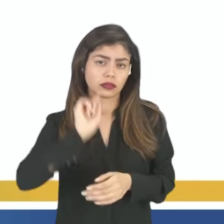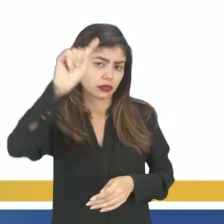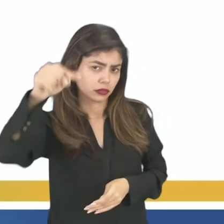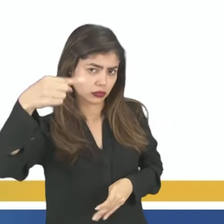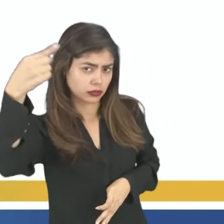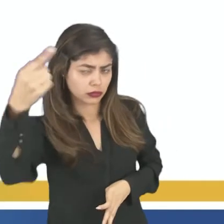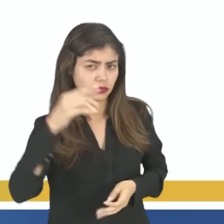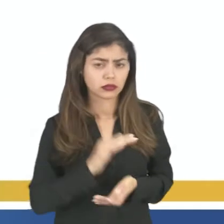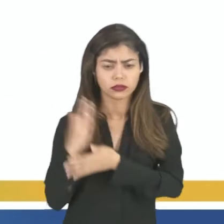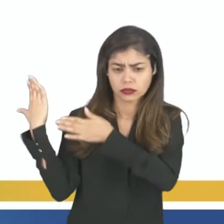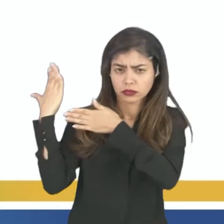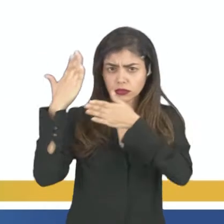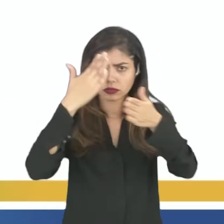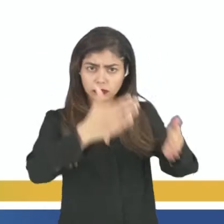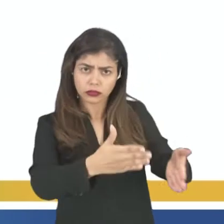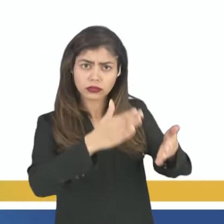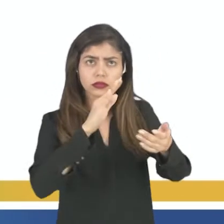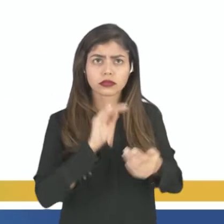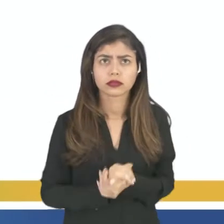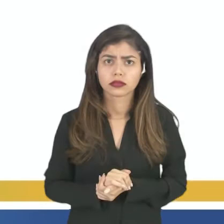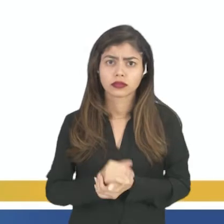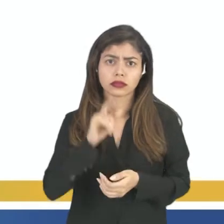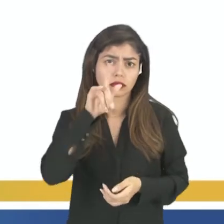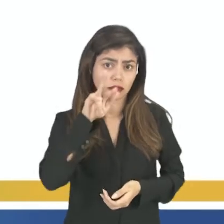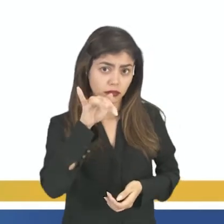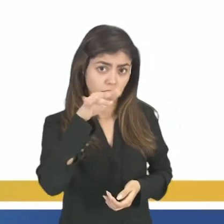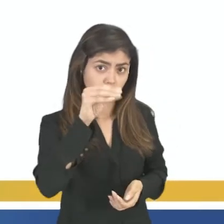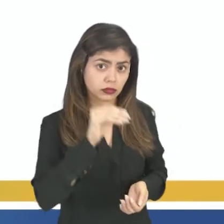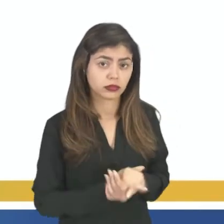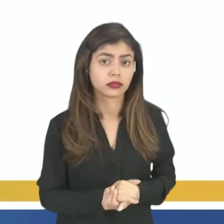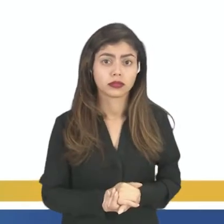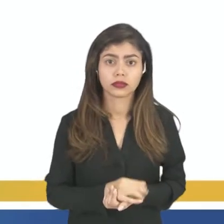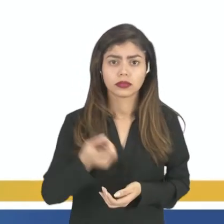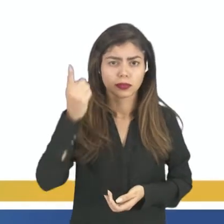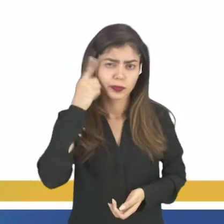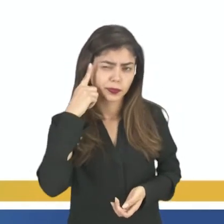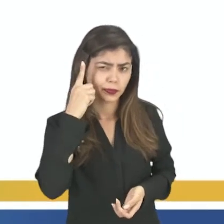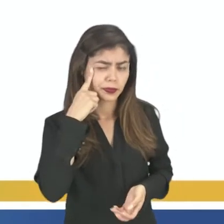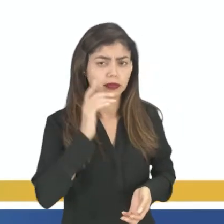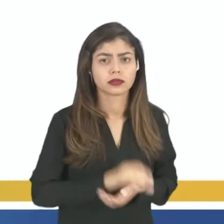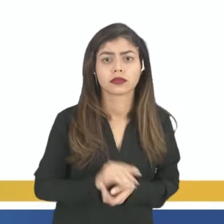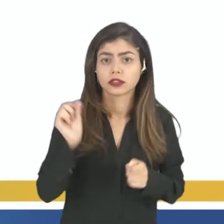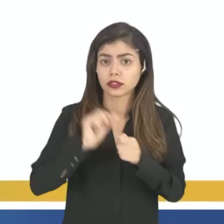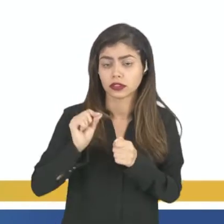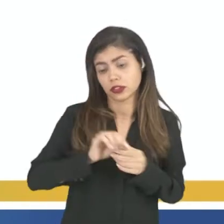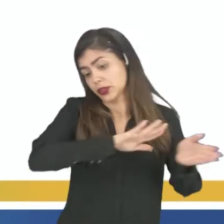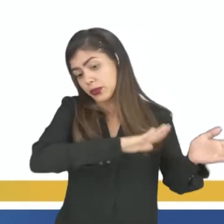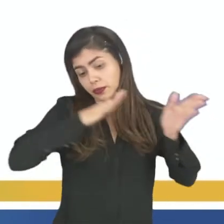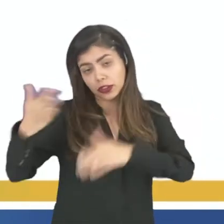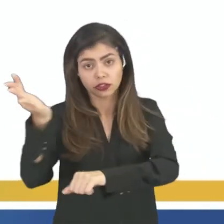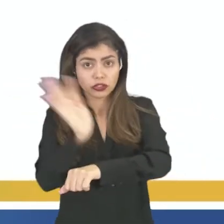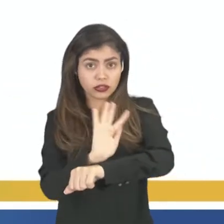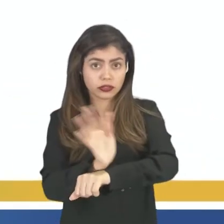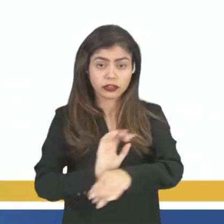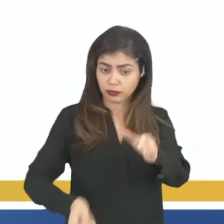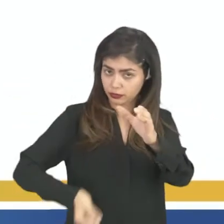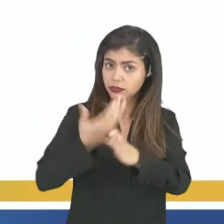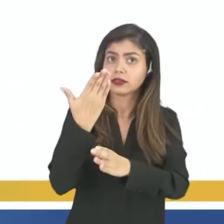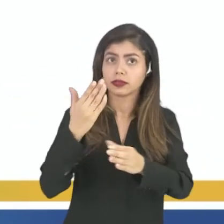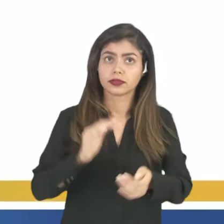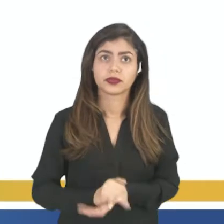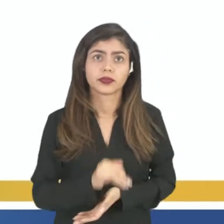na direção de um verdadeiro labirinto mental, feito fosse parte de um filme como A Origem, capaz